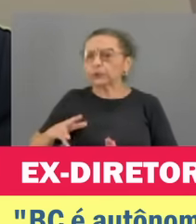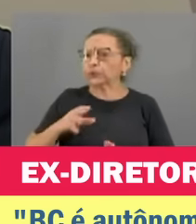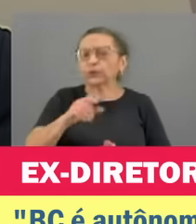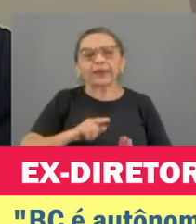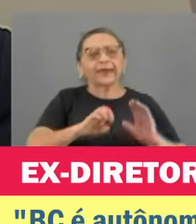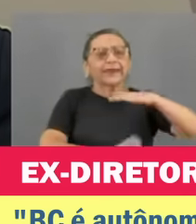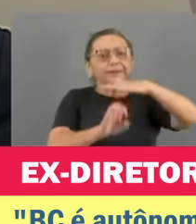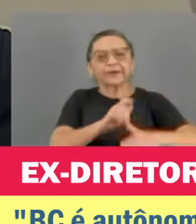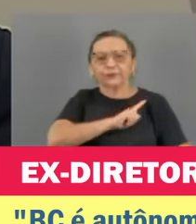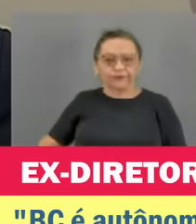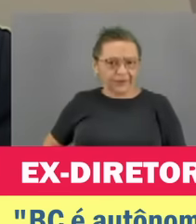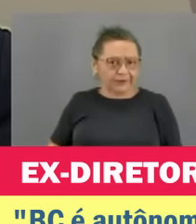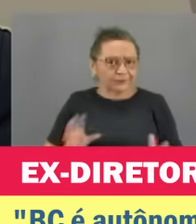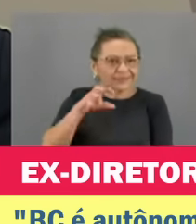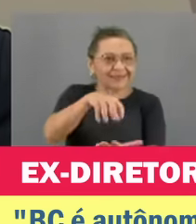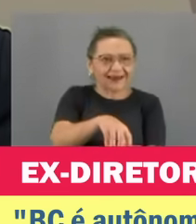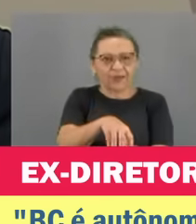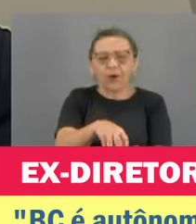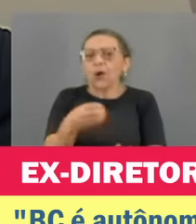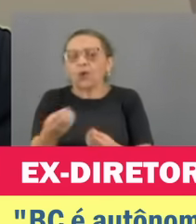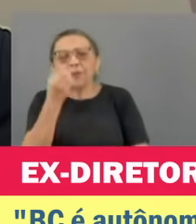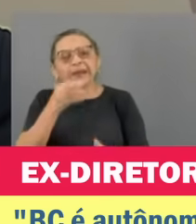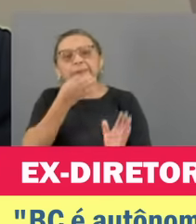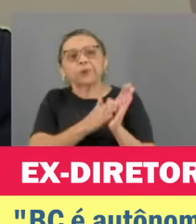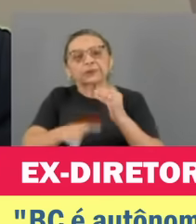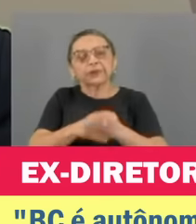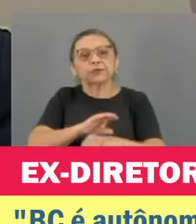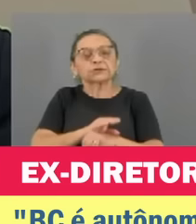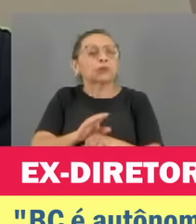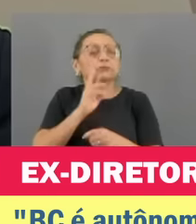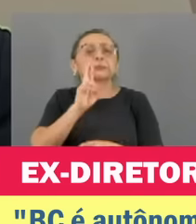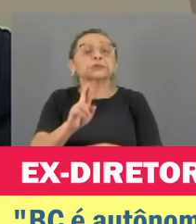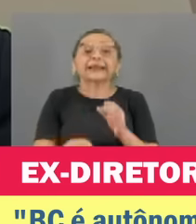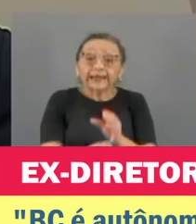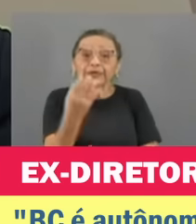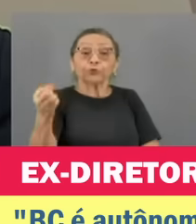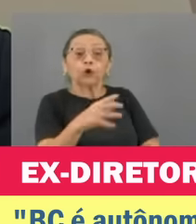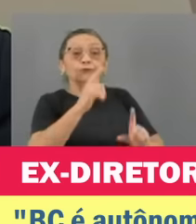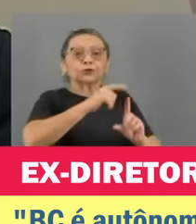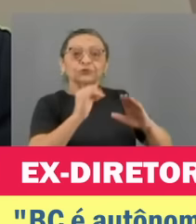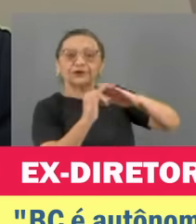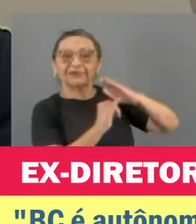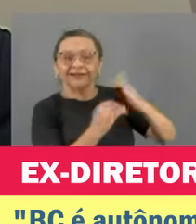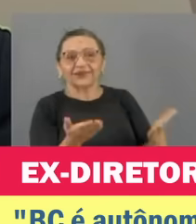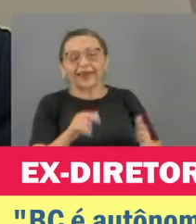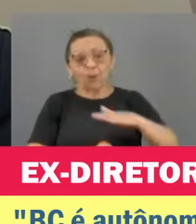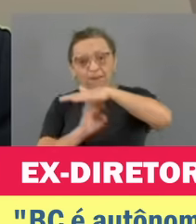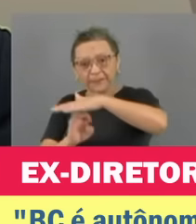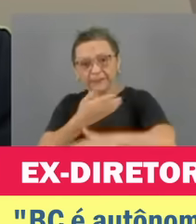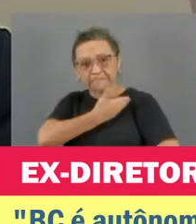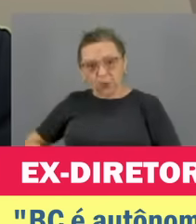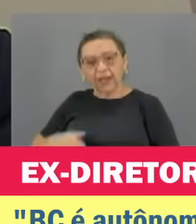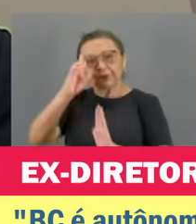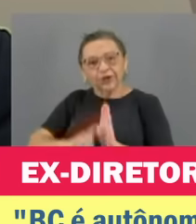são centrais para a ação do Estado. Como é que a PEC responde a isso? Criando um novo tipo de entidade, se eu entendi bem, que é uma empresa pública de